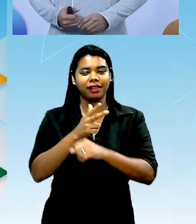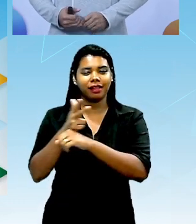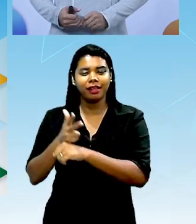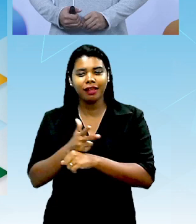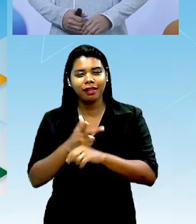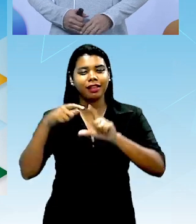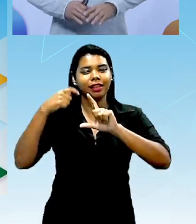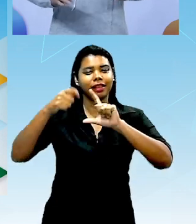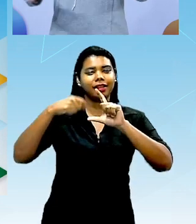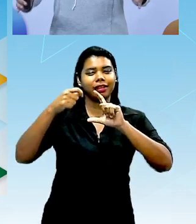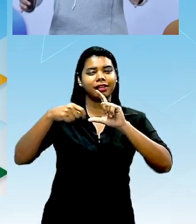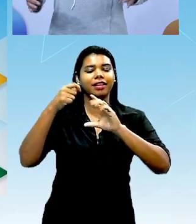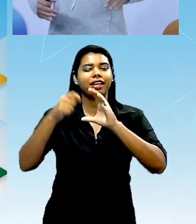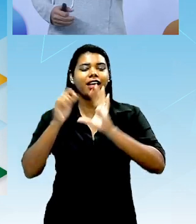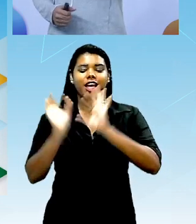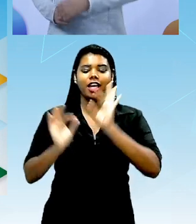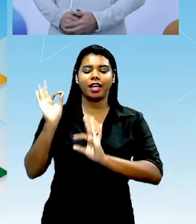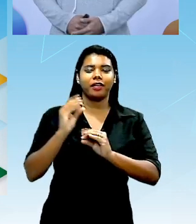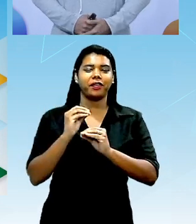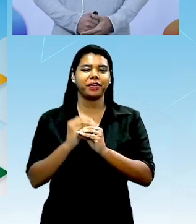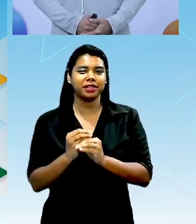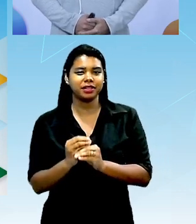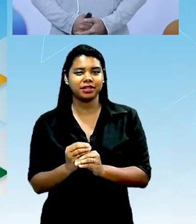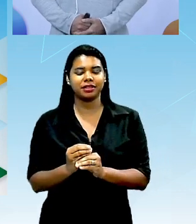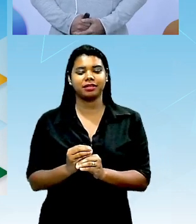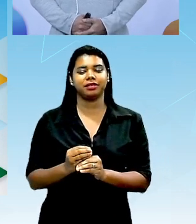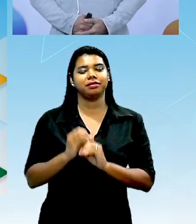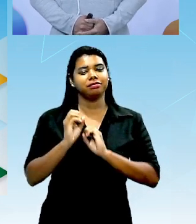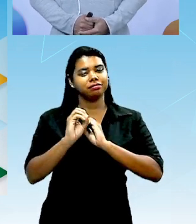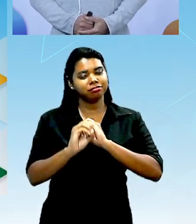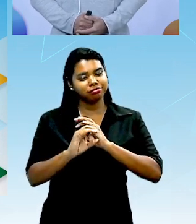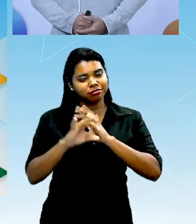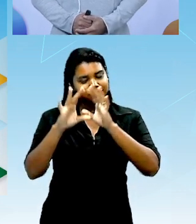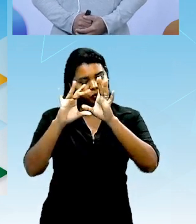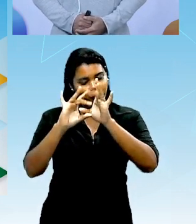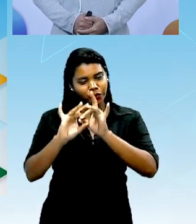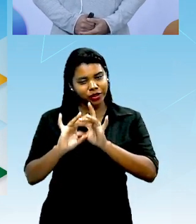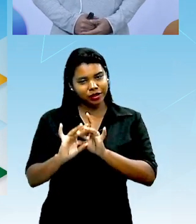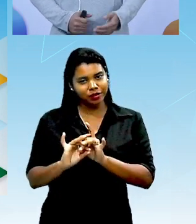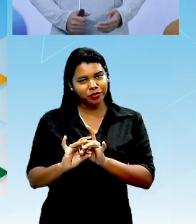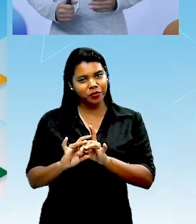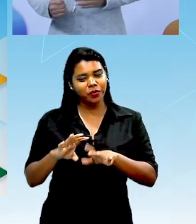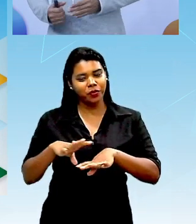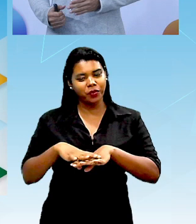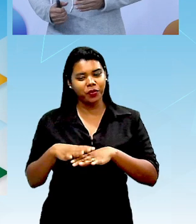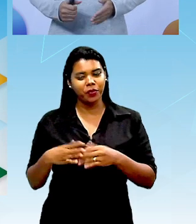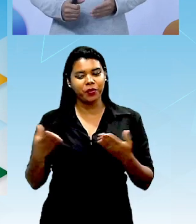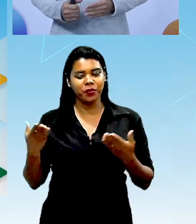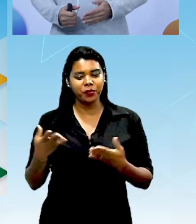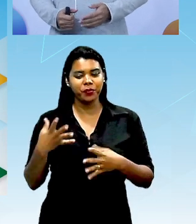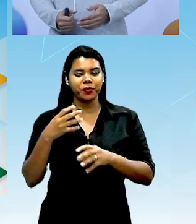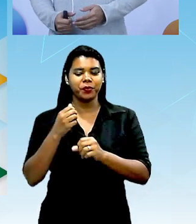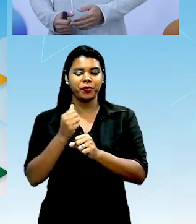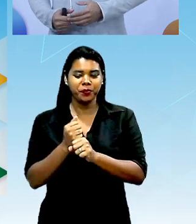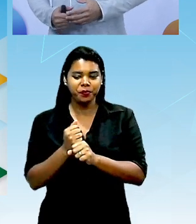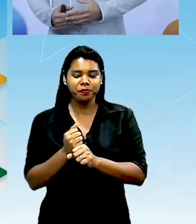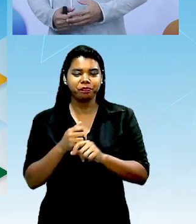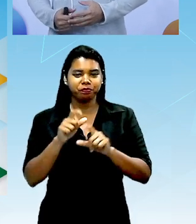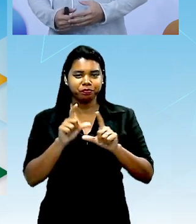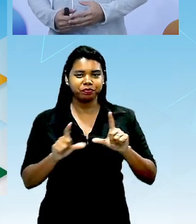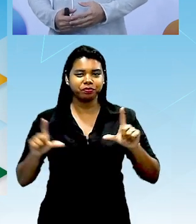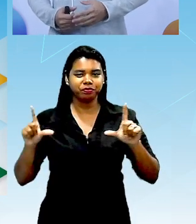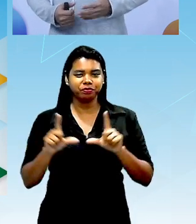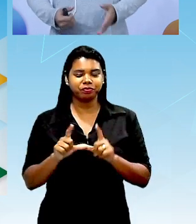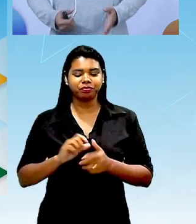aí está conosco, equipe fechada para a gente poder passar para vocês o assunto sobre soma dos ângulos internos, e